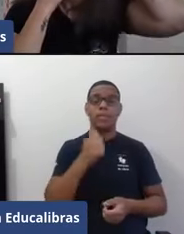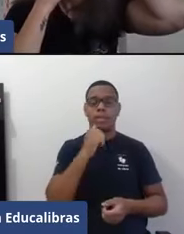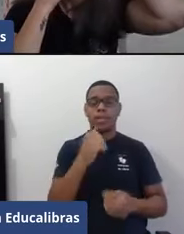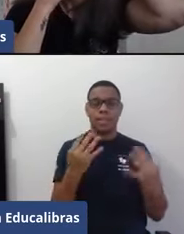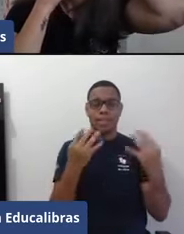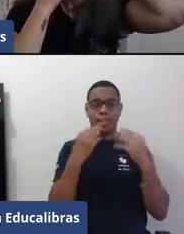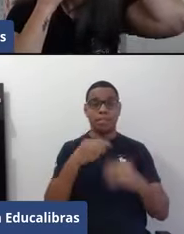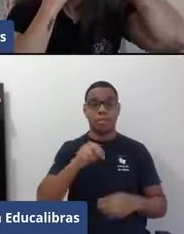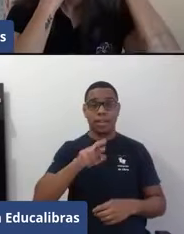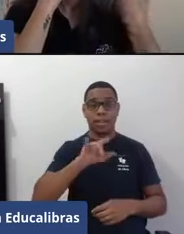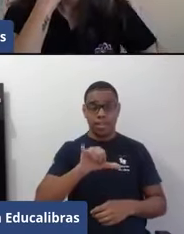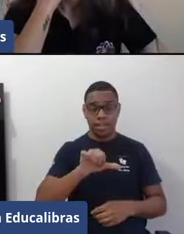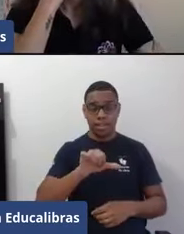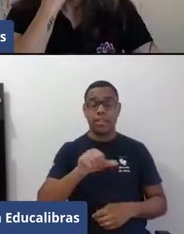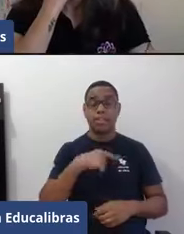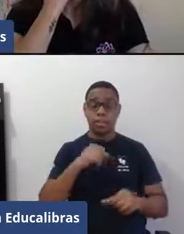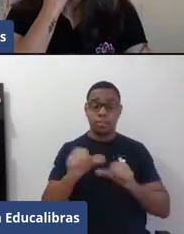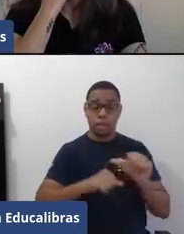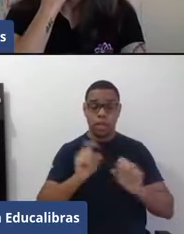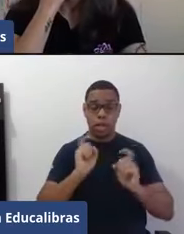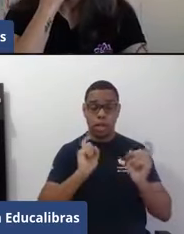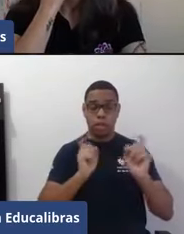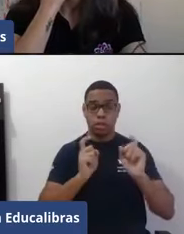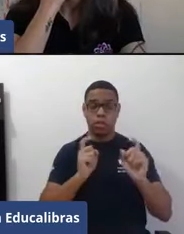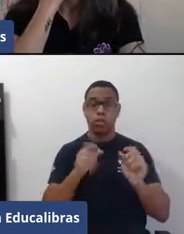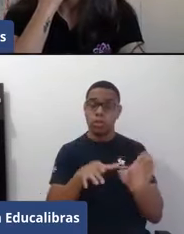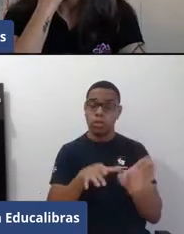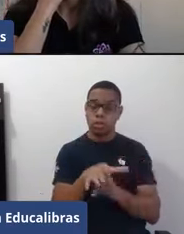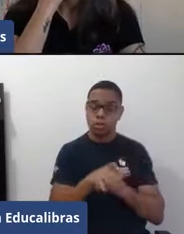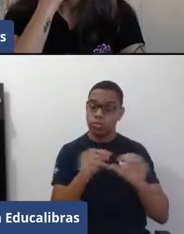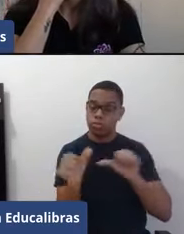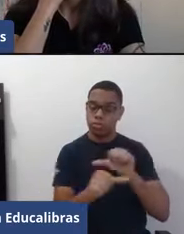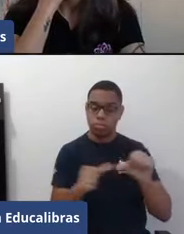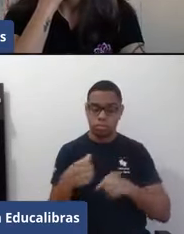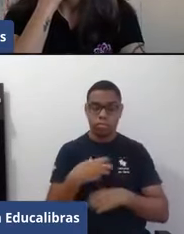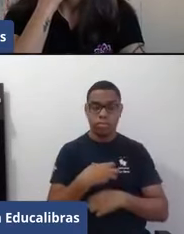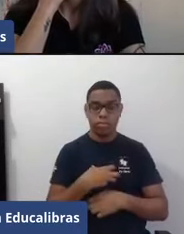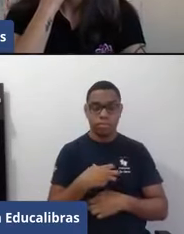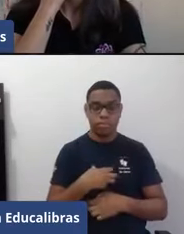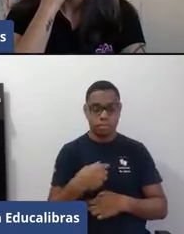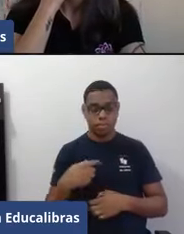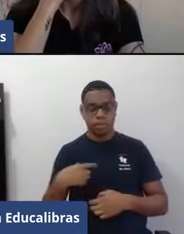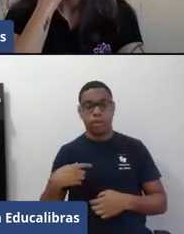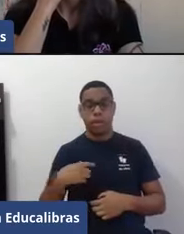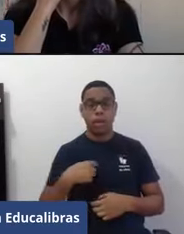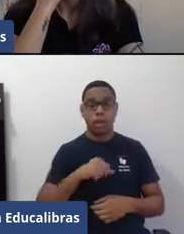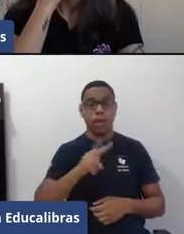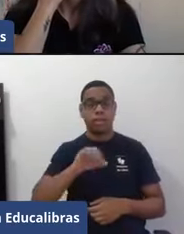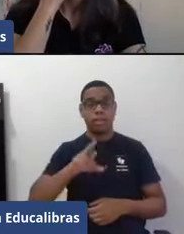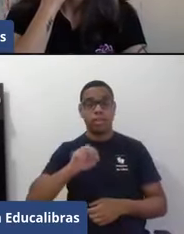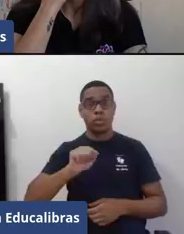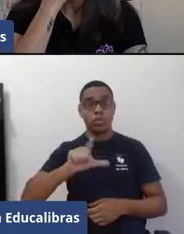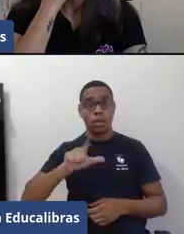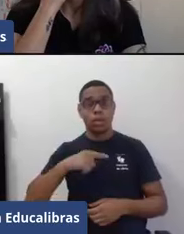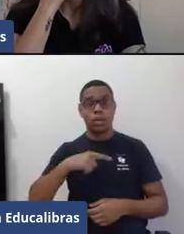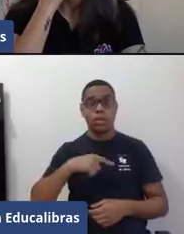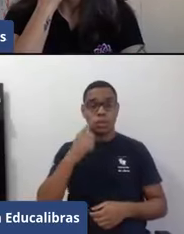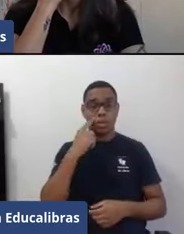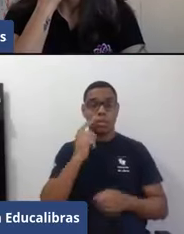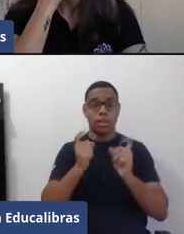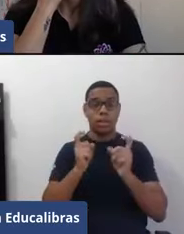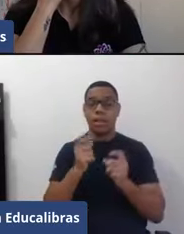Marli, precisamos retomar as reuniões do Conselho, reuniões virtuais agora. O Conselho não está se